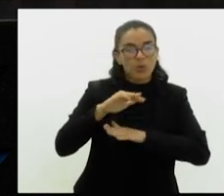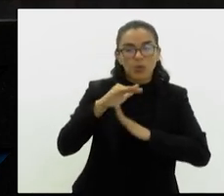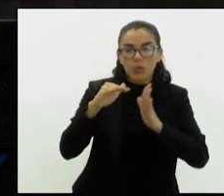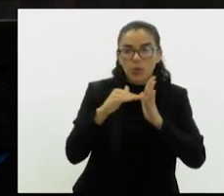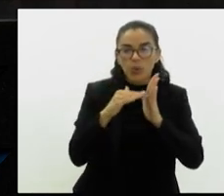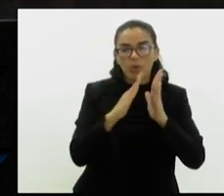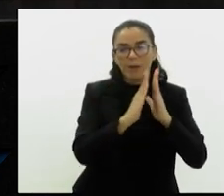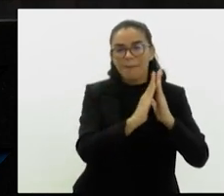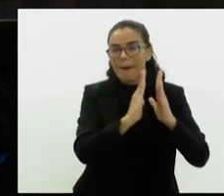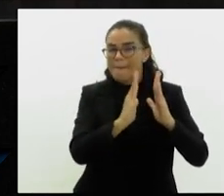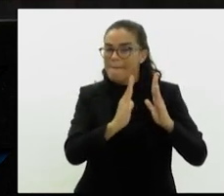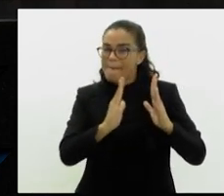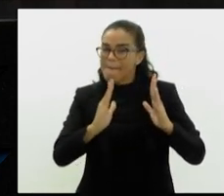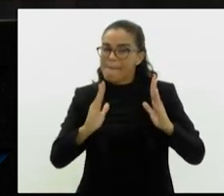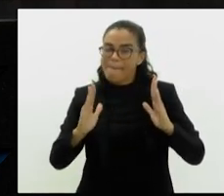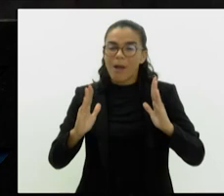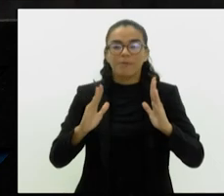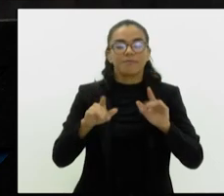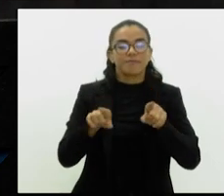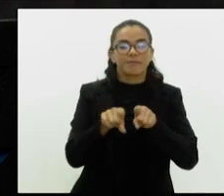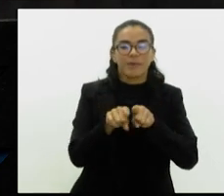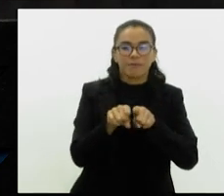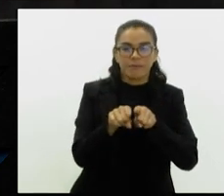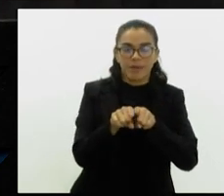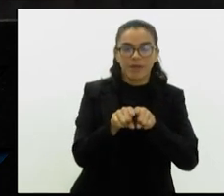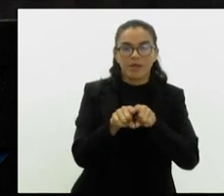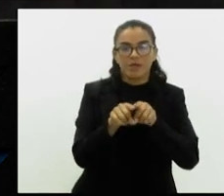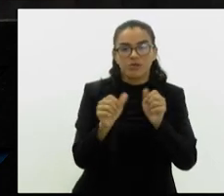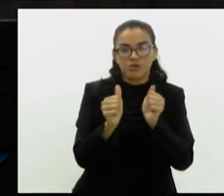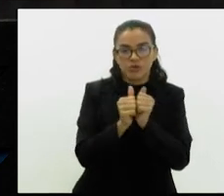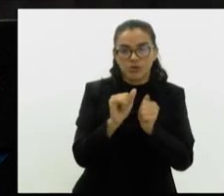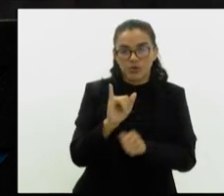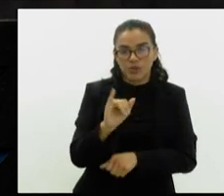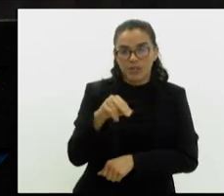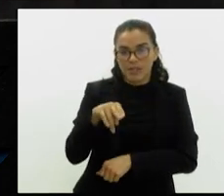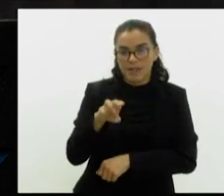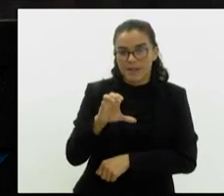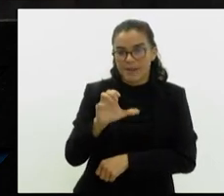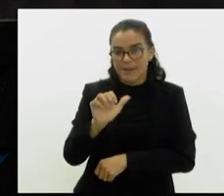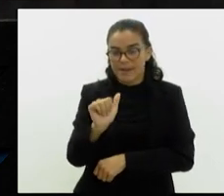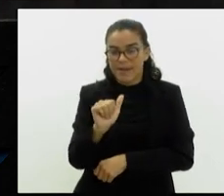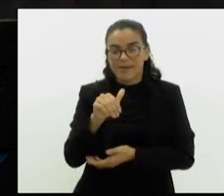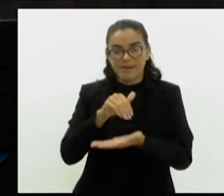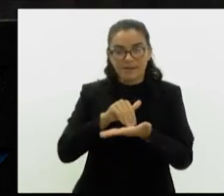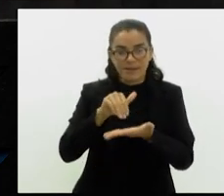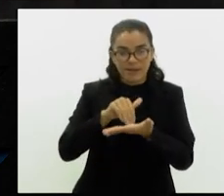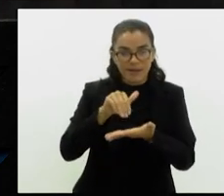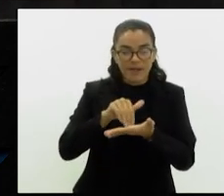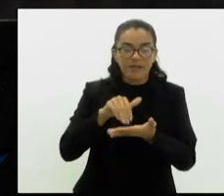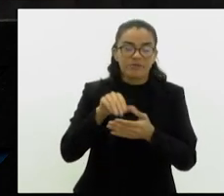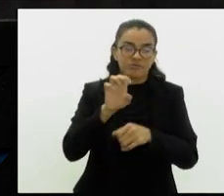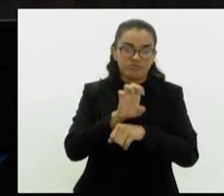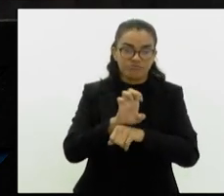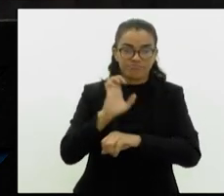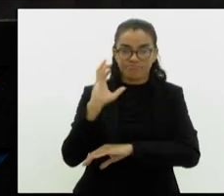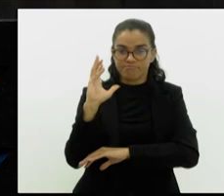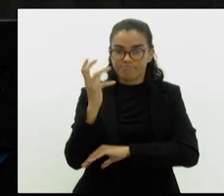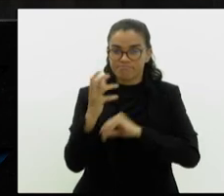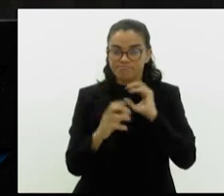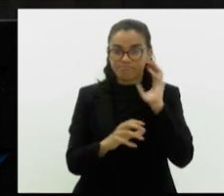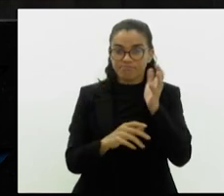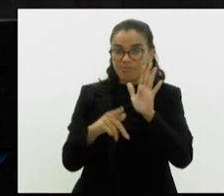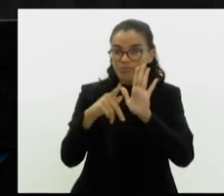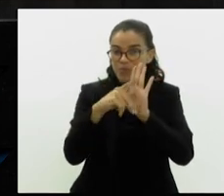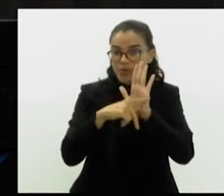desse processo juntamente com o inia e a secretária de estado de Meio Ambiente o projeto